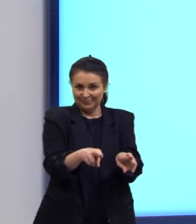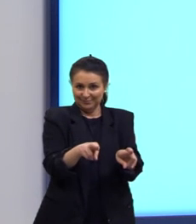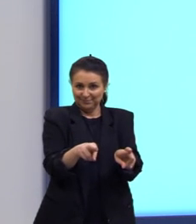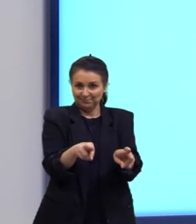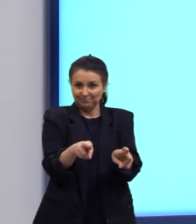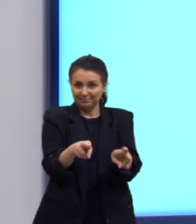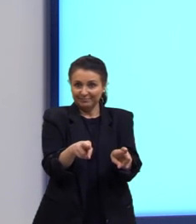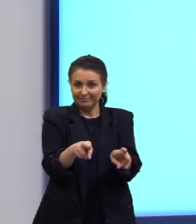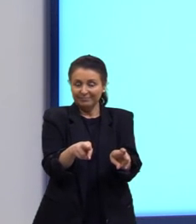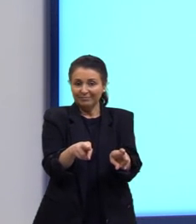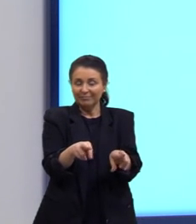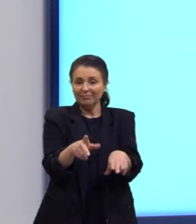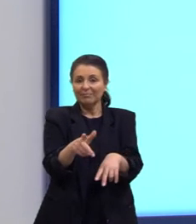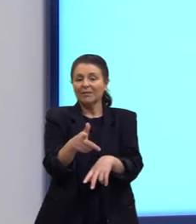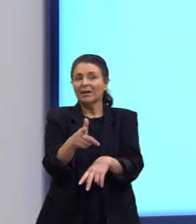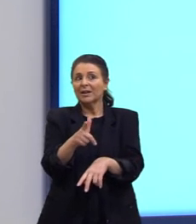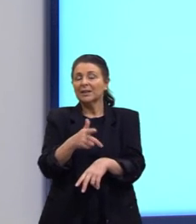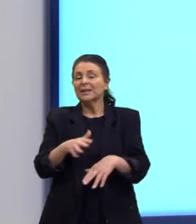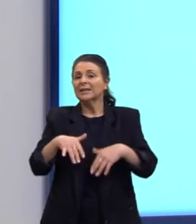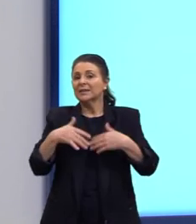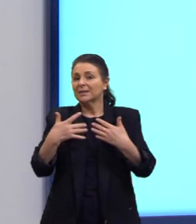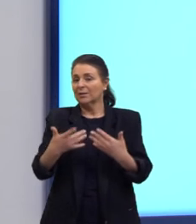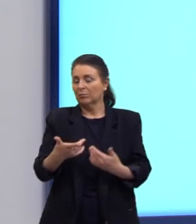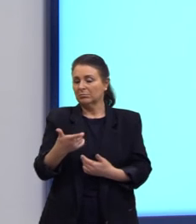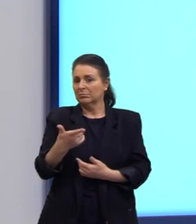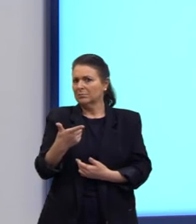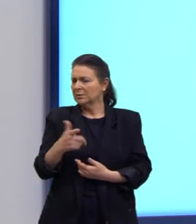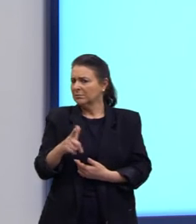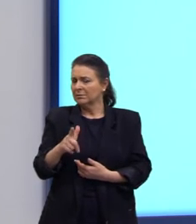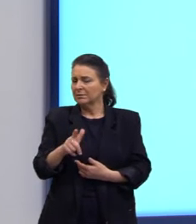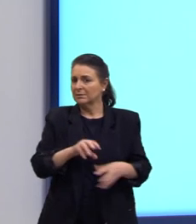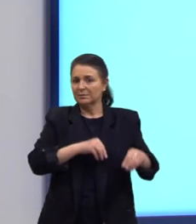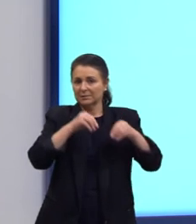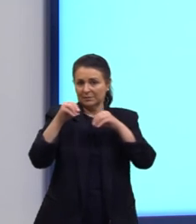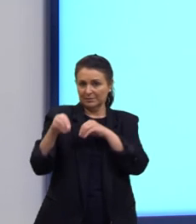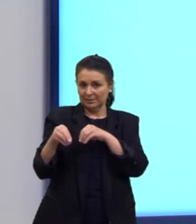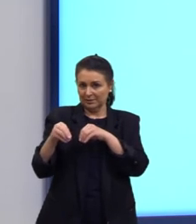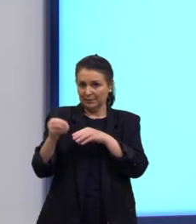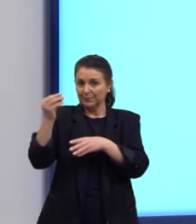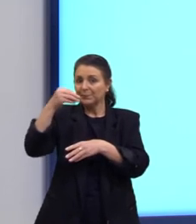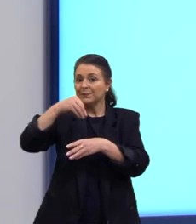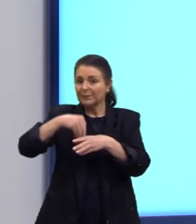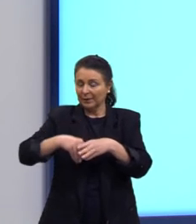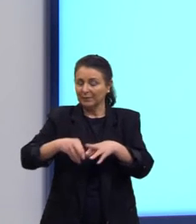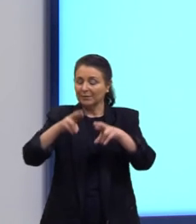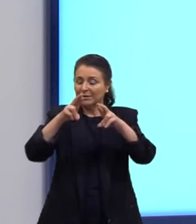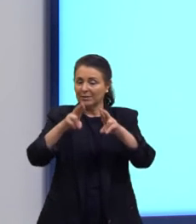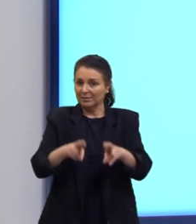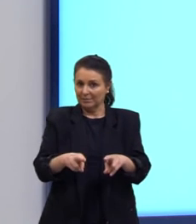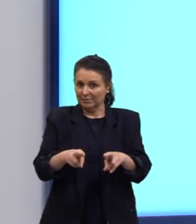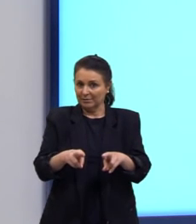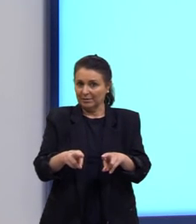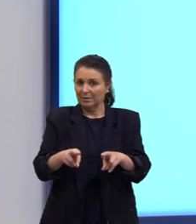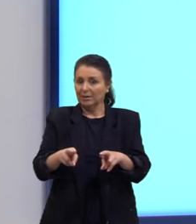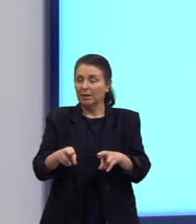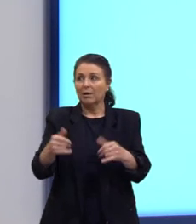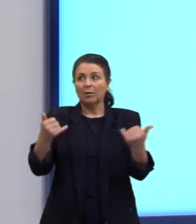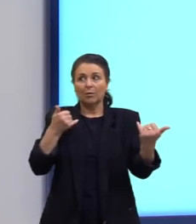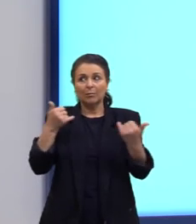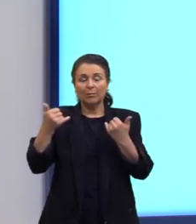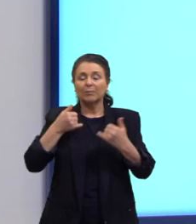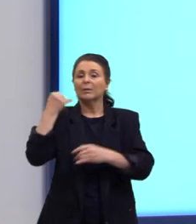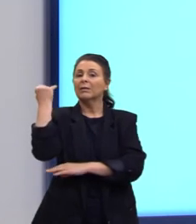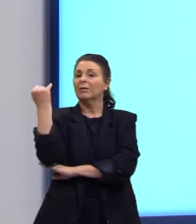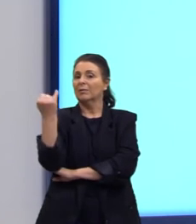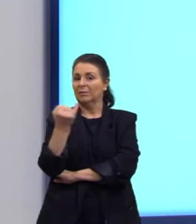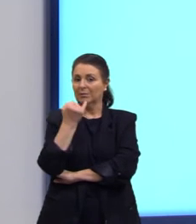então nós podemos dizer que não houve mudanças entre mesmas regiões primeiro informação que nós vamos